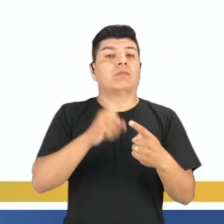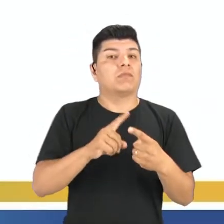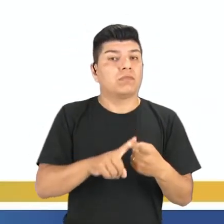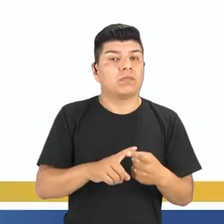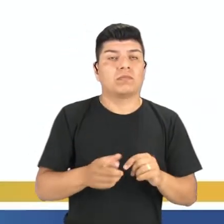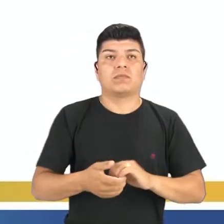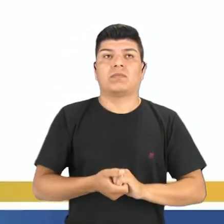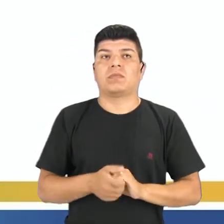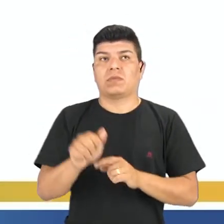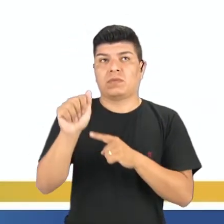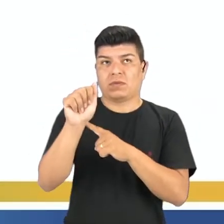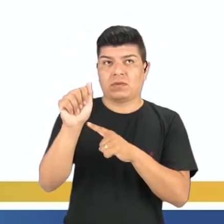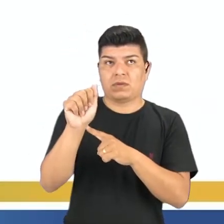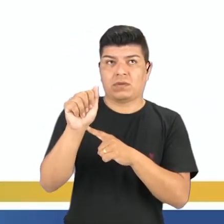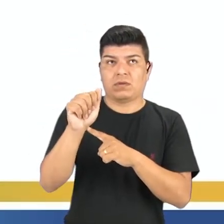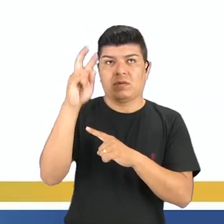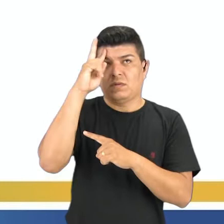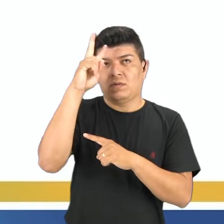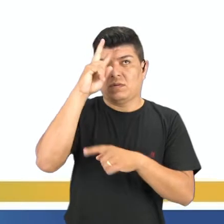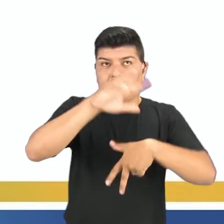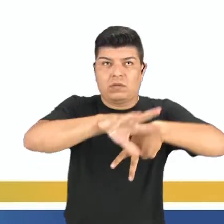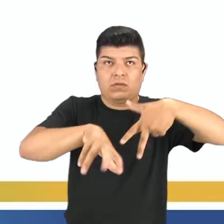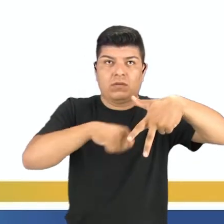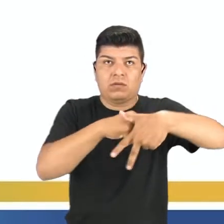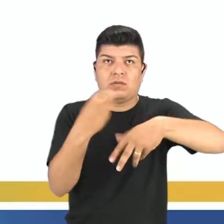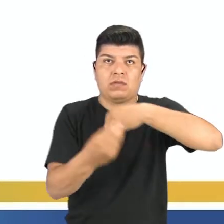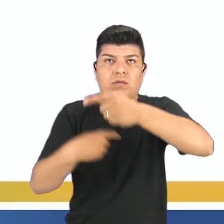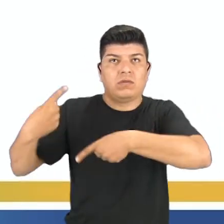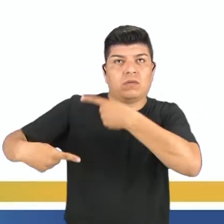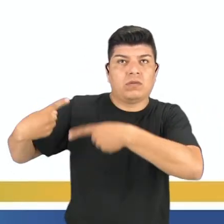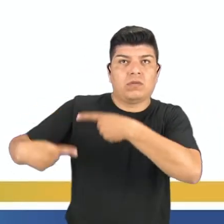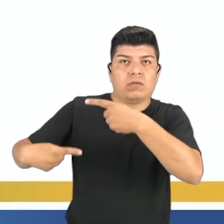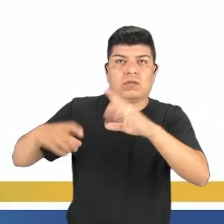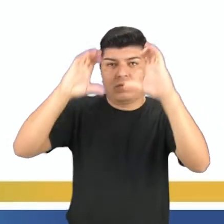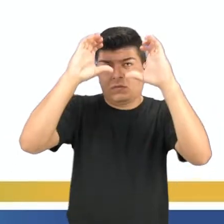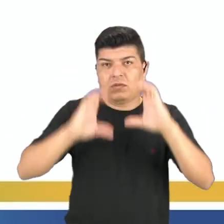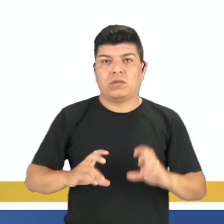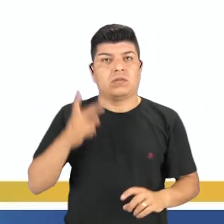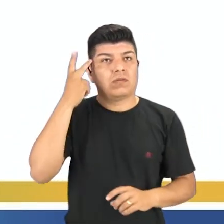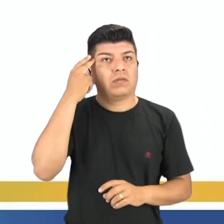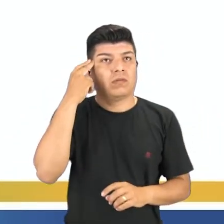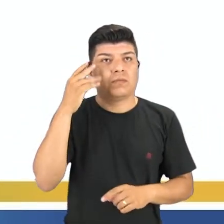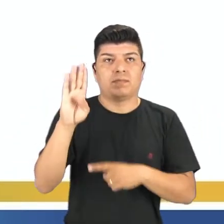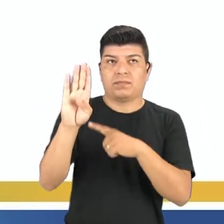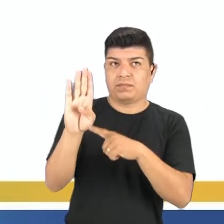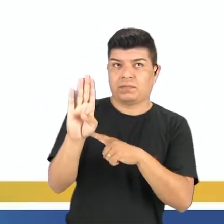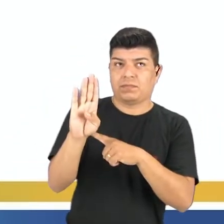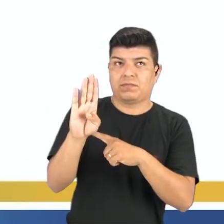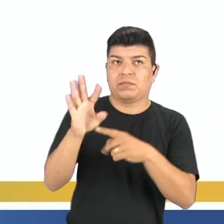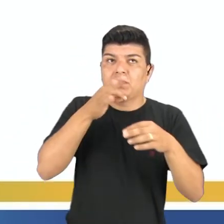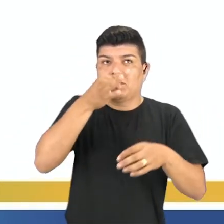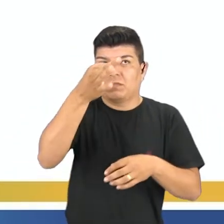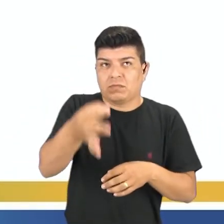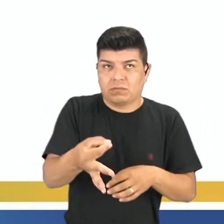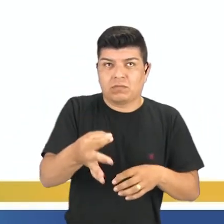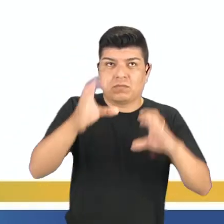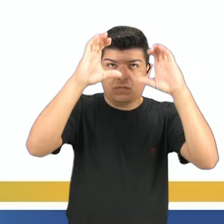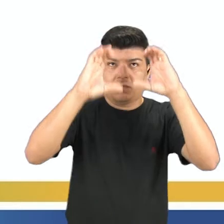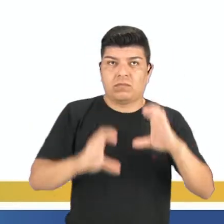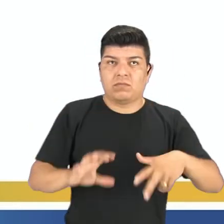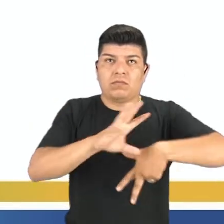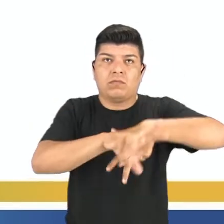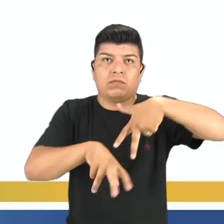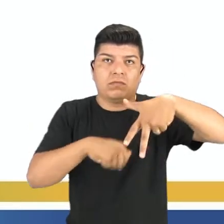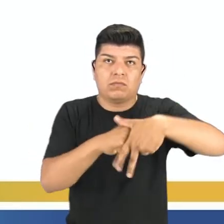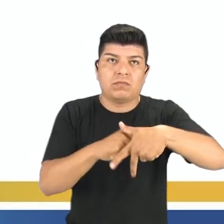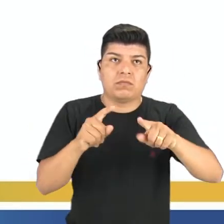quê? A. Narra histórias de corrupção que envolvem tanto o meio político quanto o cidadão comum. B. Emite opinião sobre a